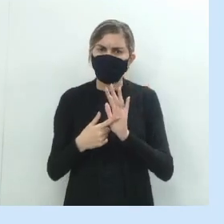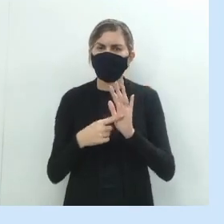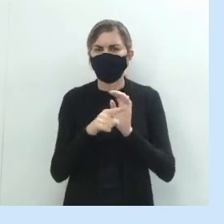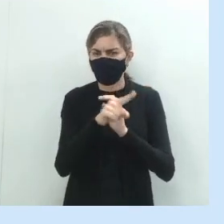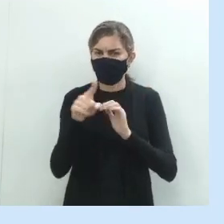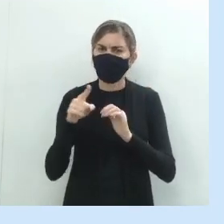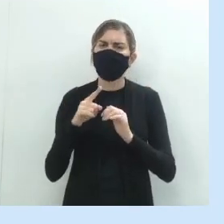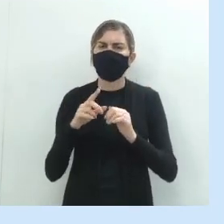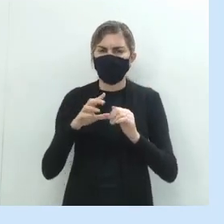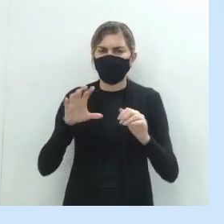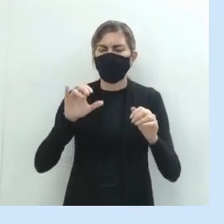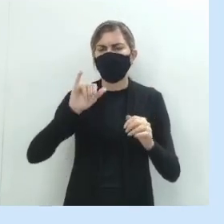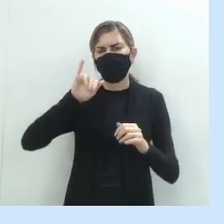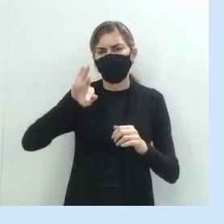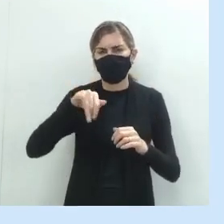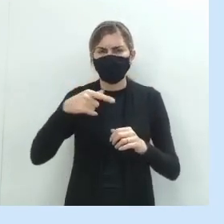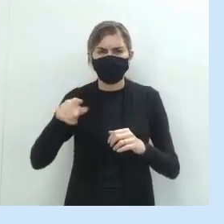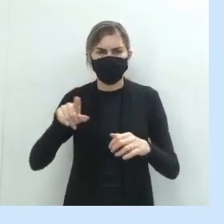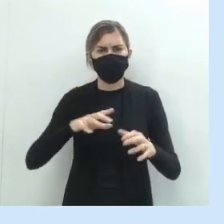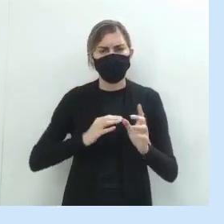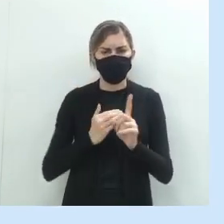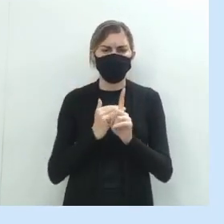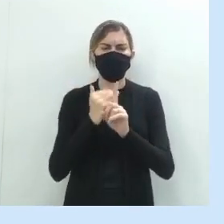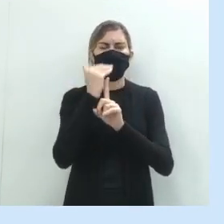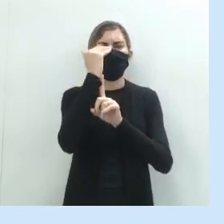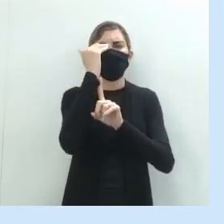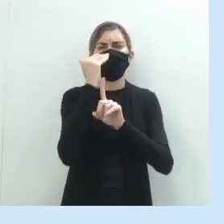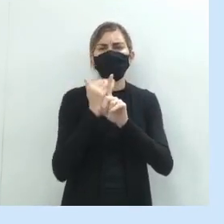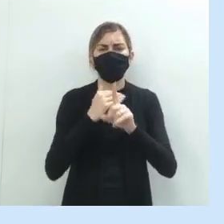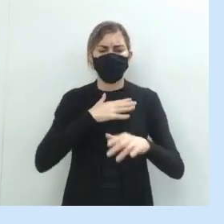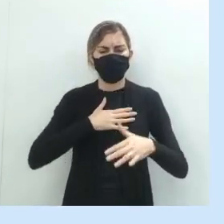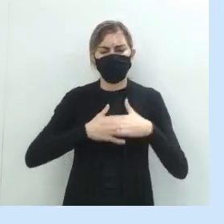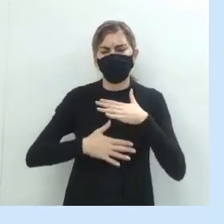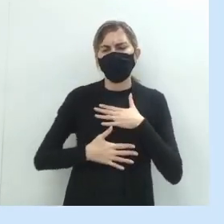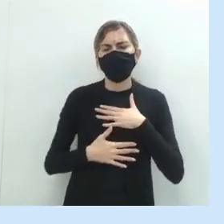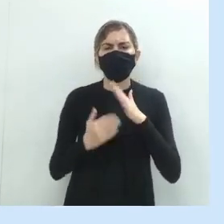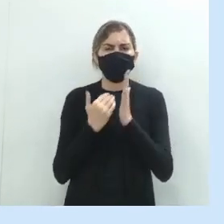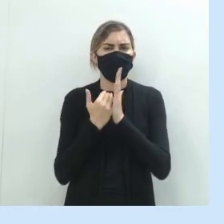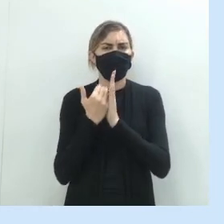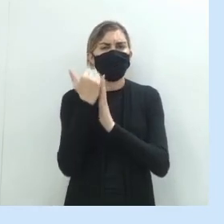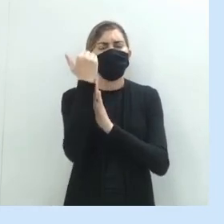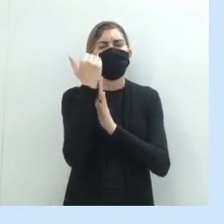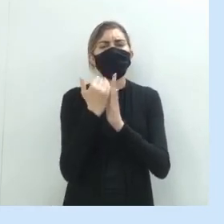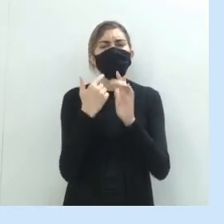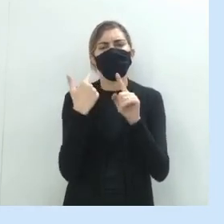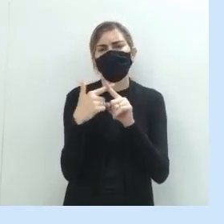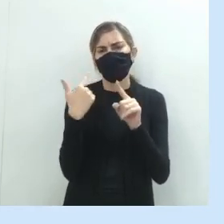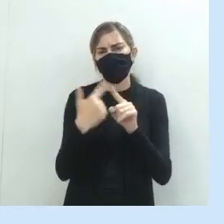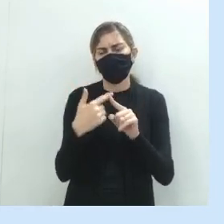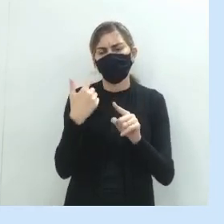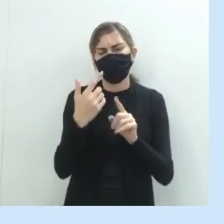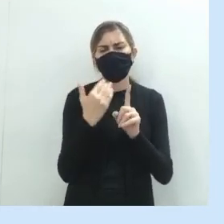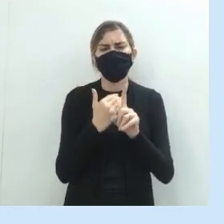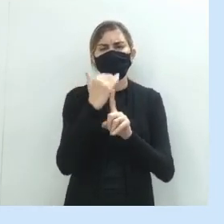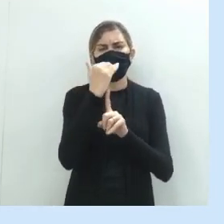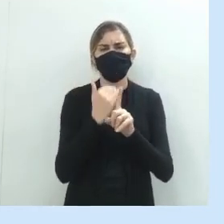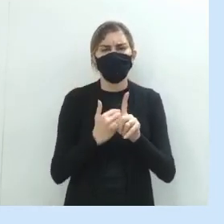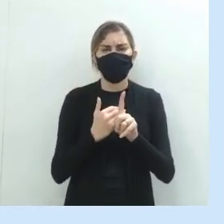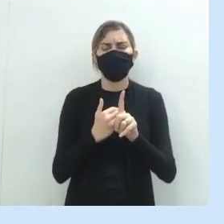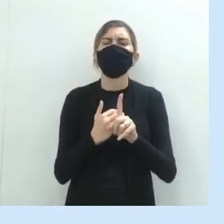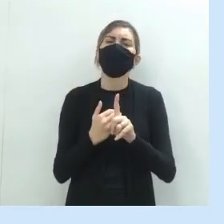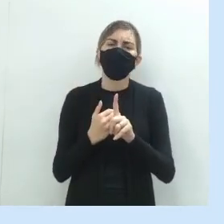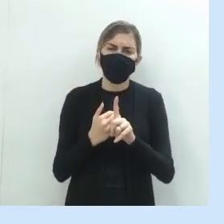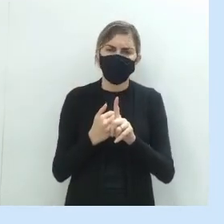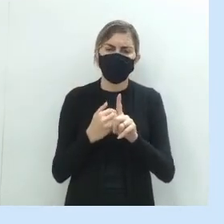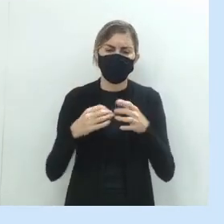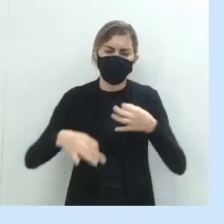você está com alguma infecção, você aumenta a temperatura corpórea, porque a temperatura é a medida do